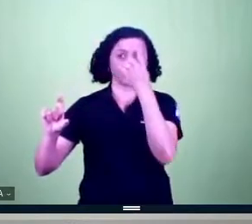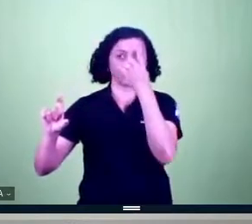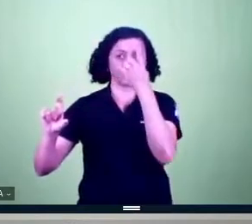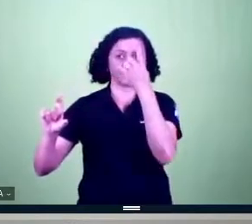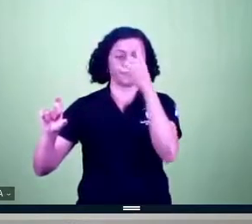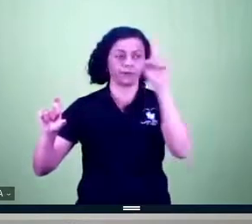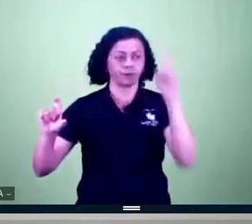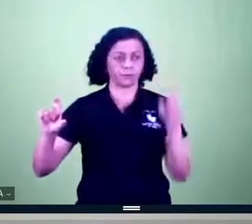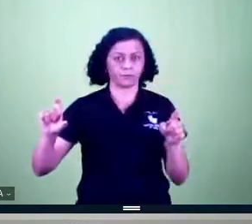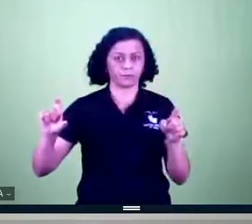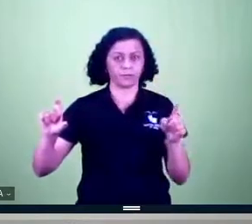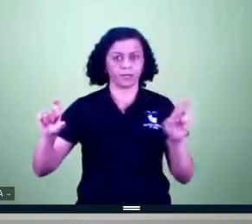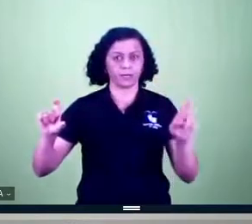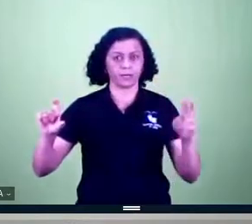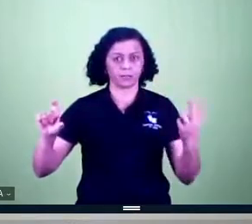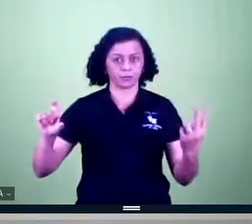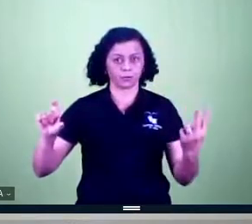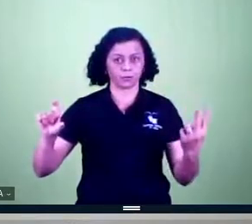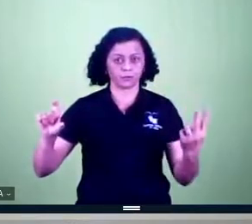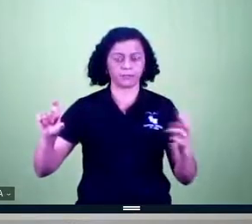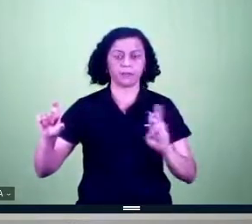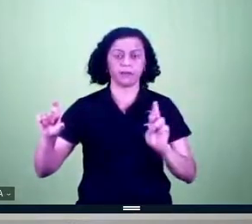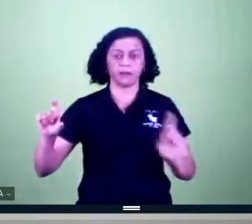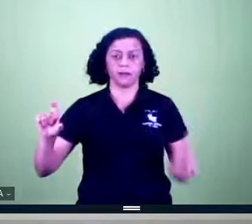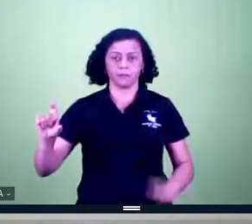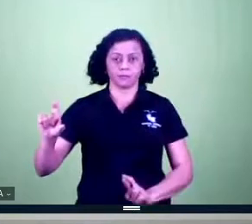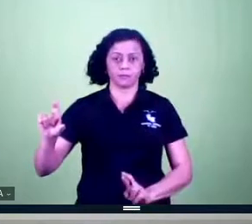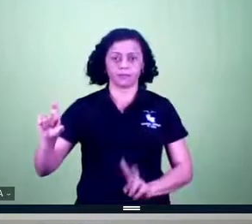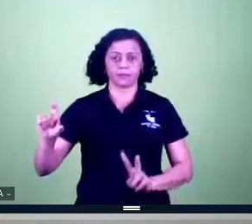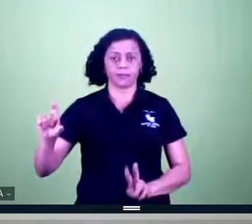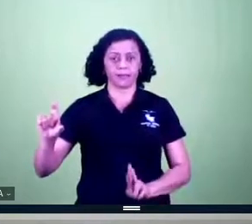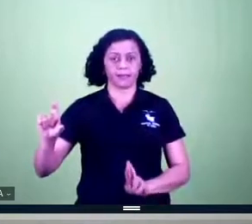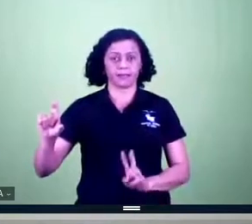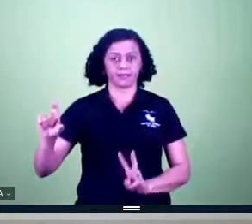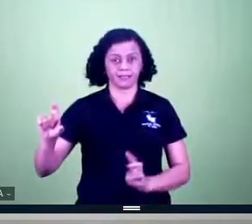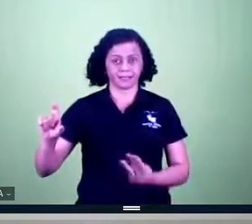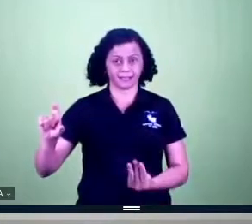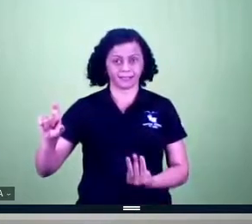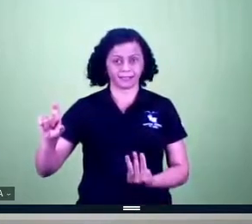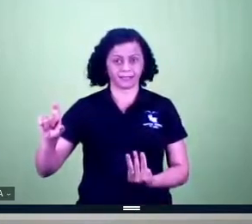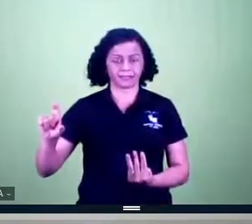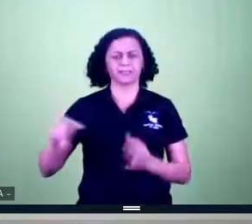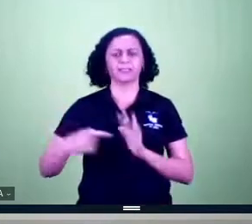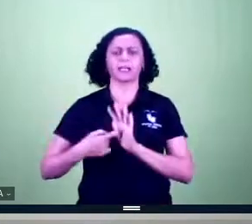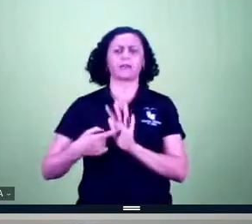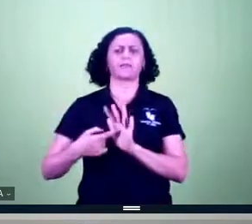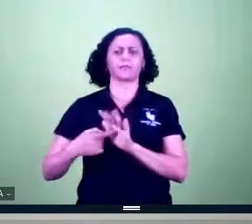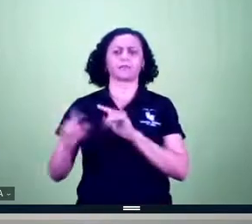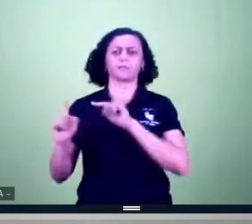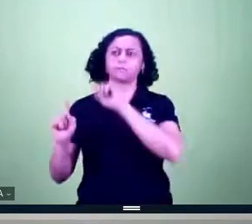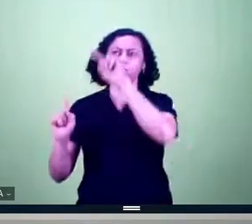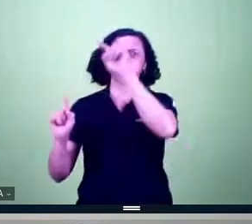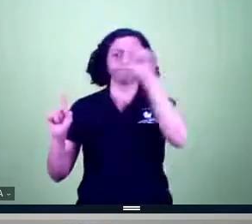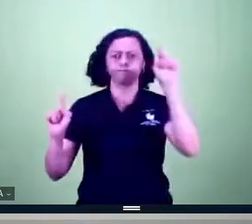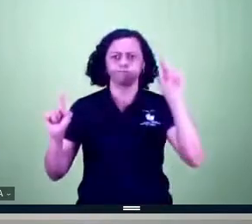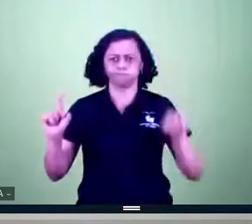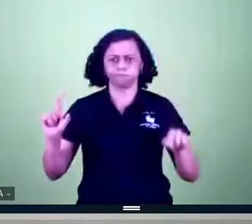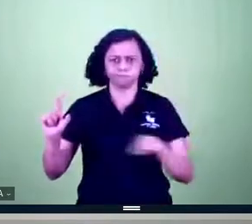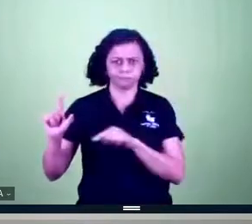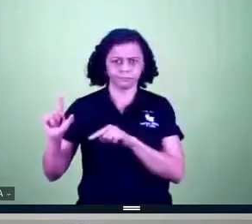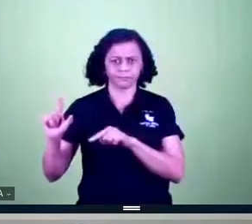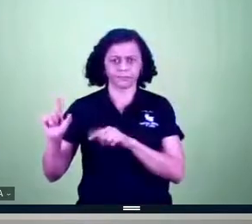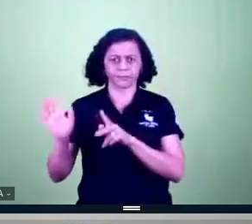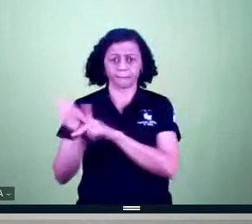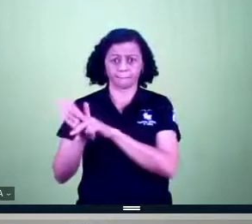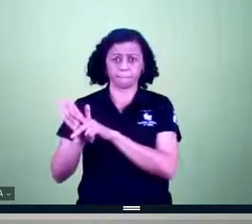o R3 e voltar para o negativo da fonte. Esse é o caminho. Eu fiz um loop aqui, desenhei aqui uma correntezinha de malha, que ela vai sair